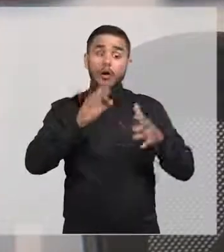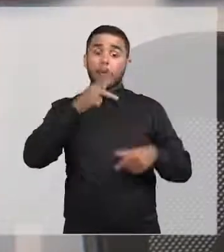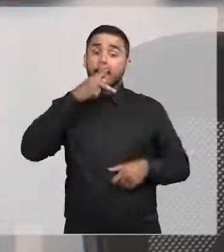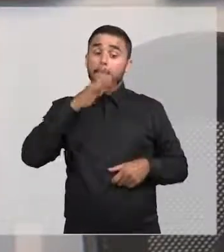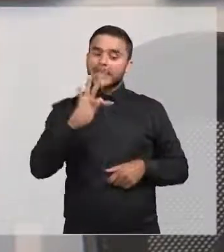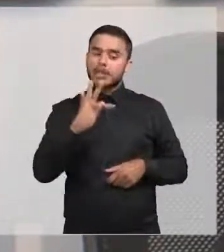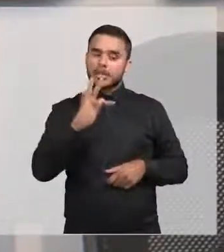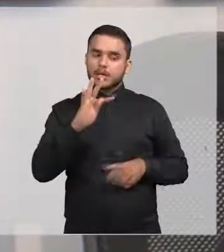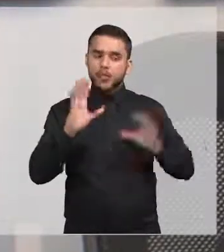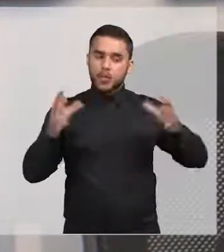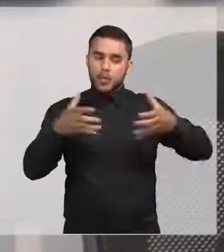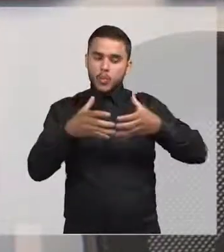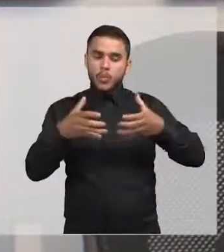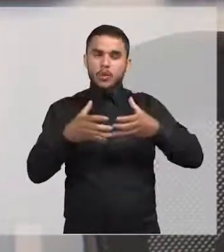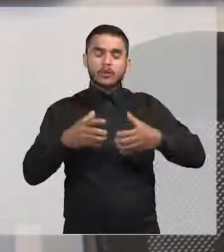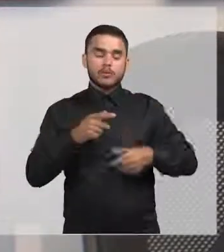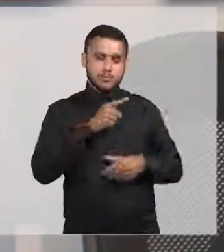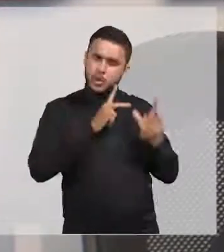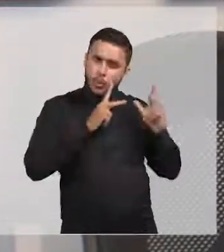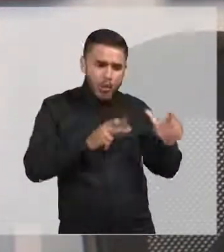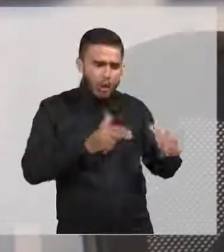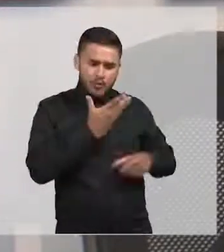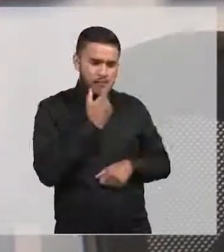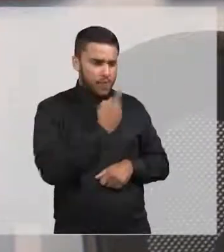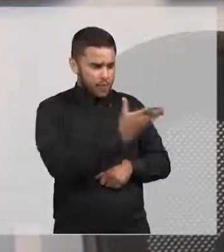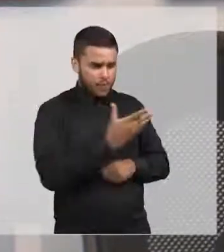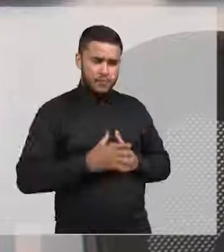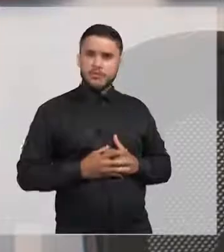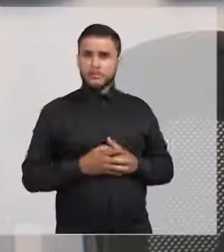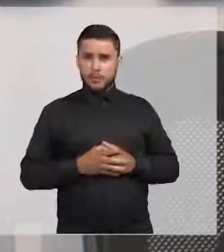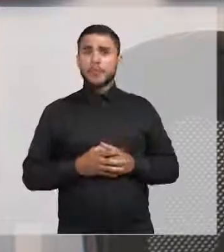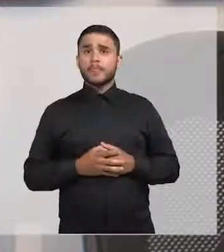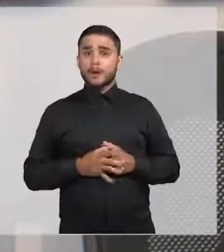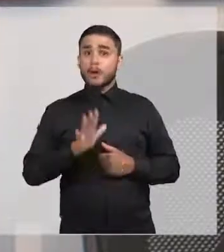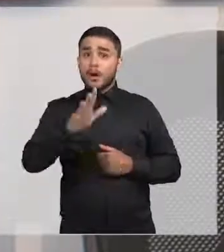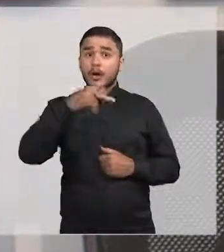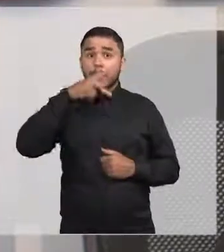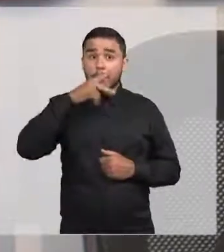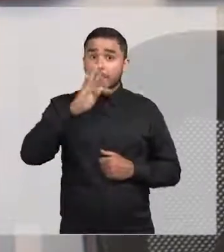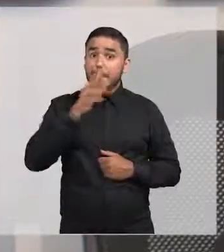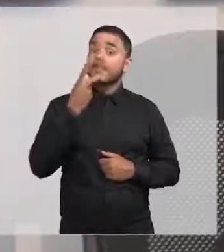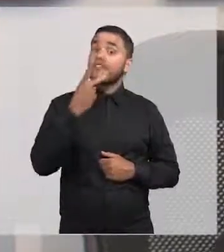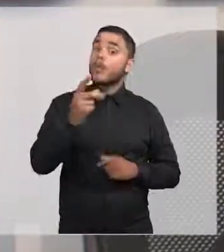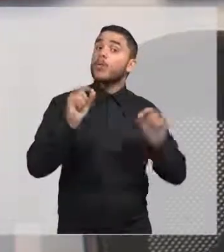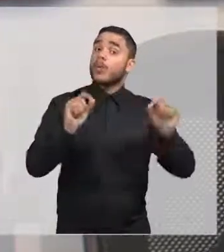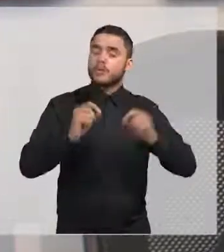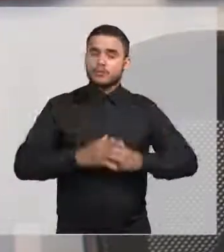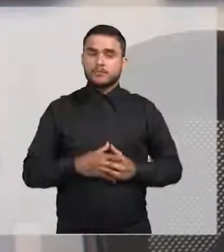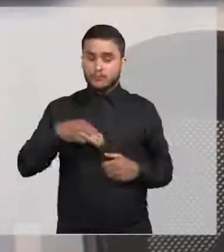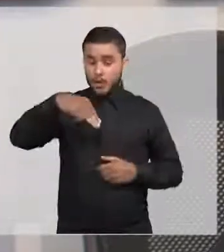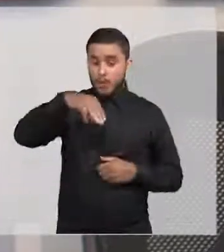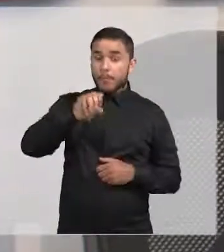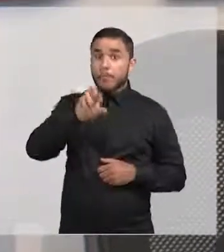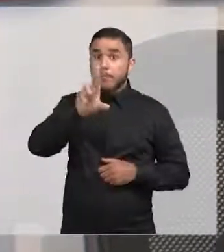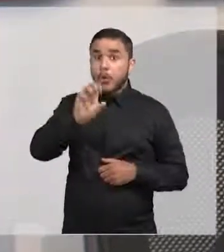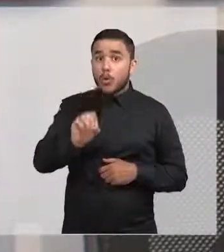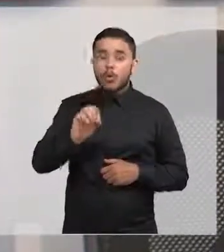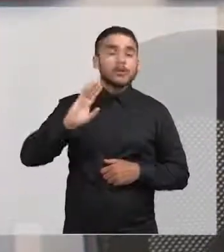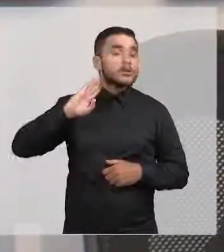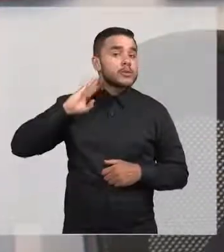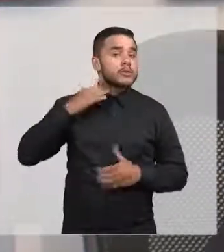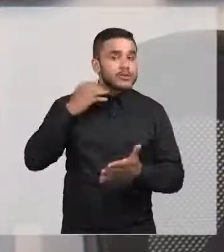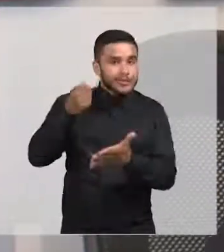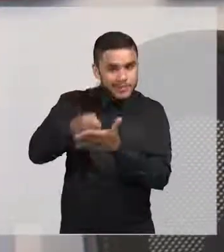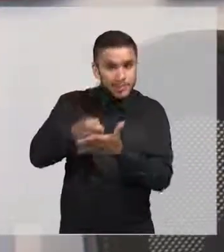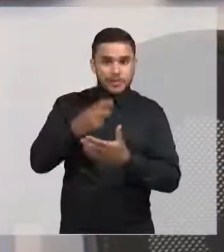trabalho reproduzido hoje lá em Curitiba a nível nacional está mais do que provado. Literalmente, Ministério